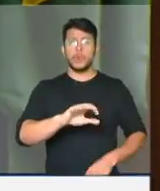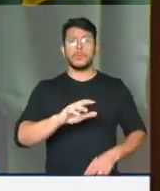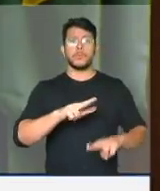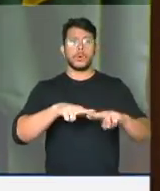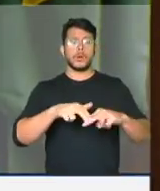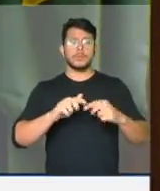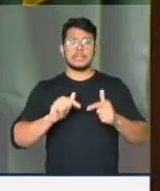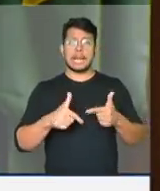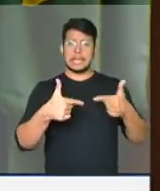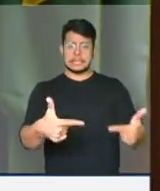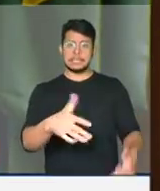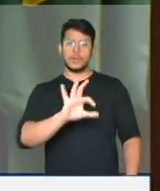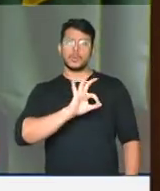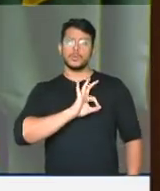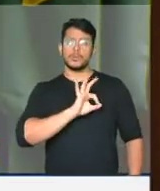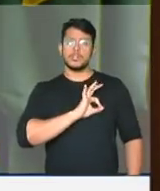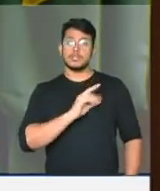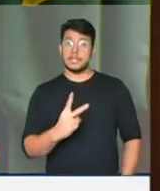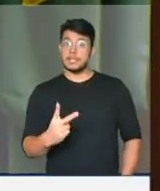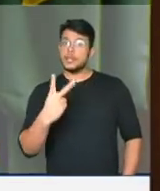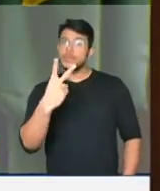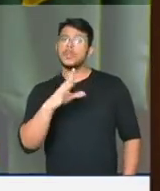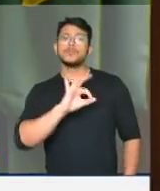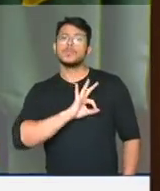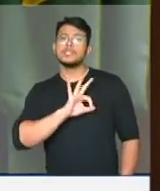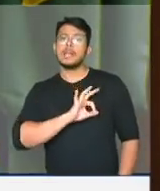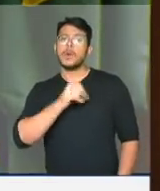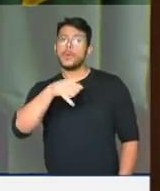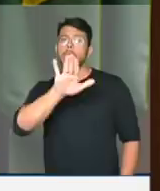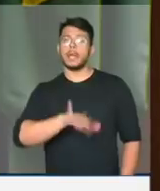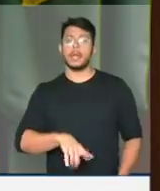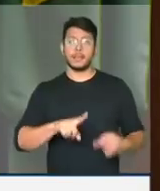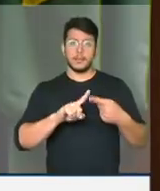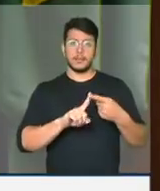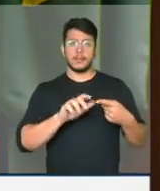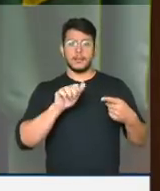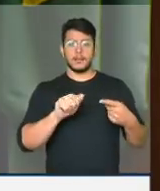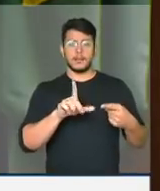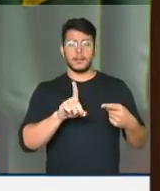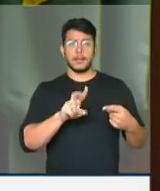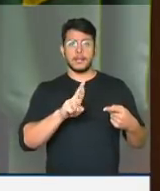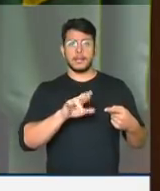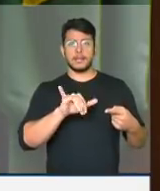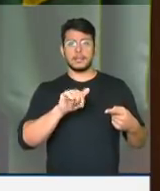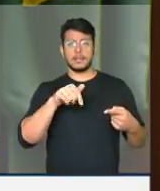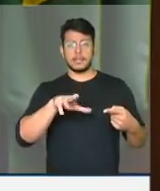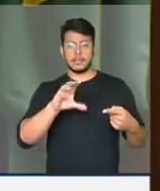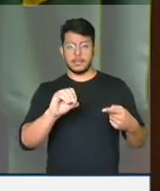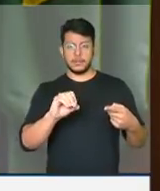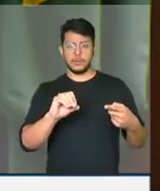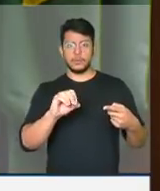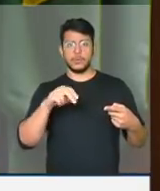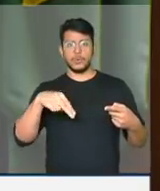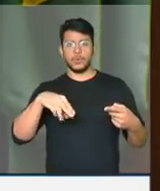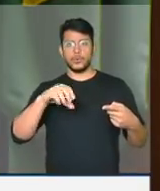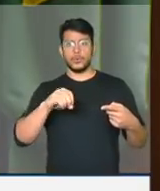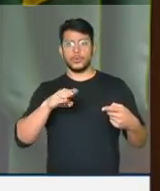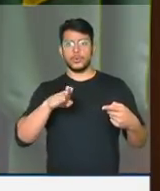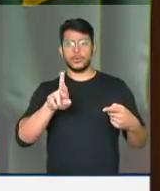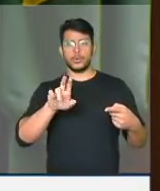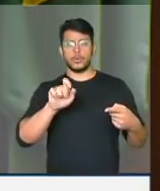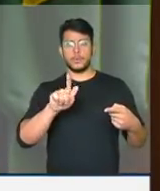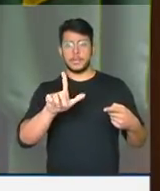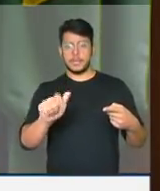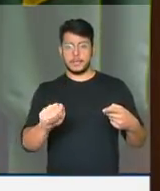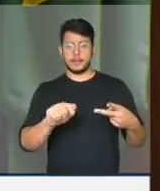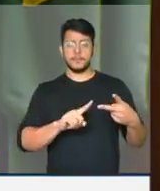policiais que mataram esse técnico de refrigeração? Adriano da Nóbrega, depois se tornou um dos maiores bandidos da história do